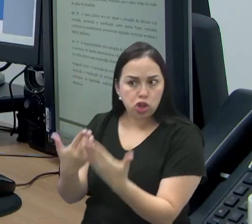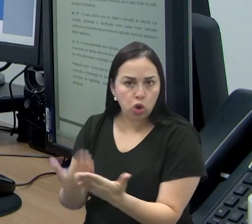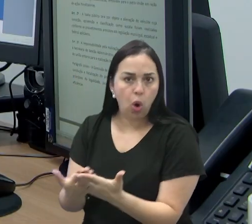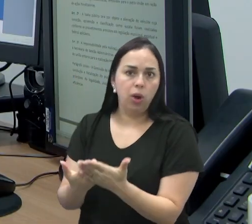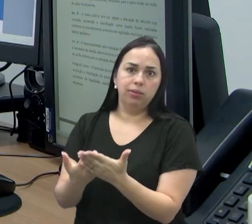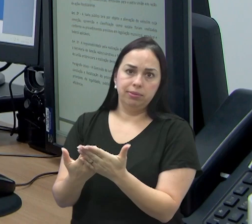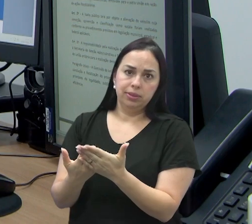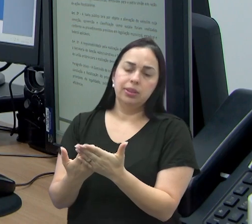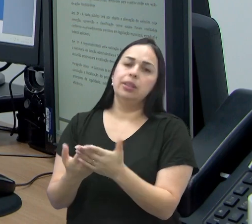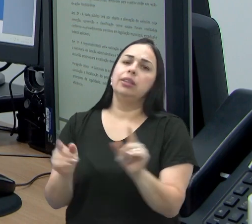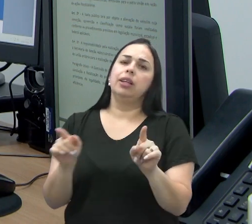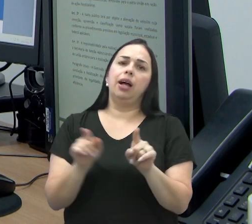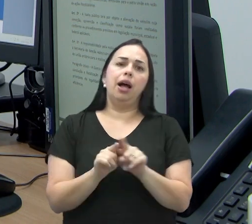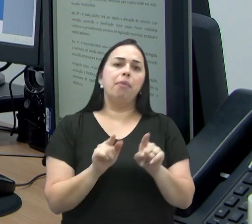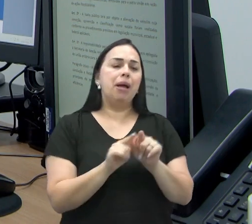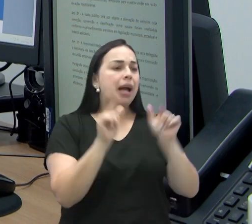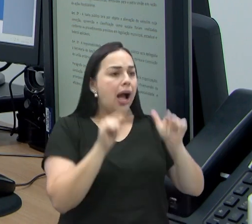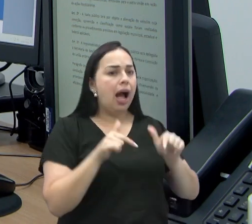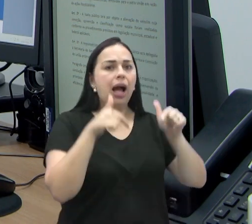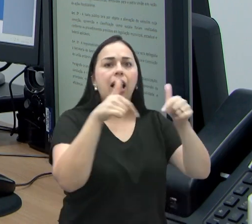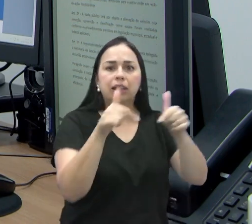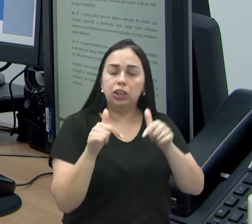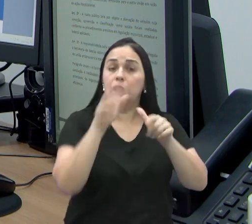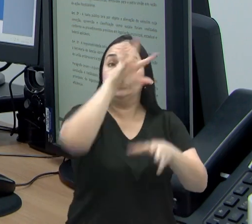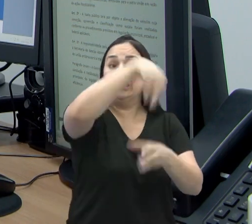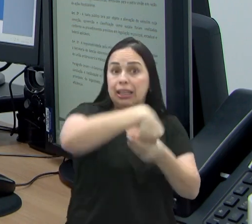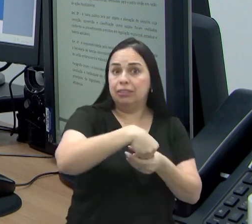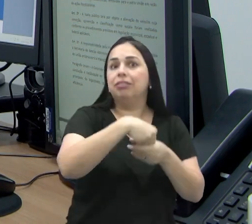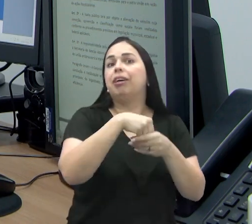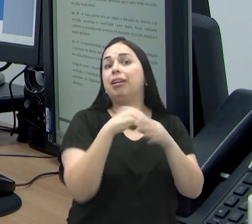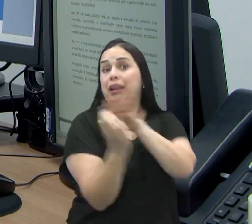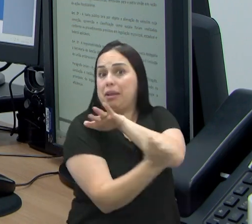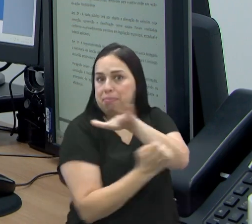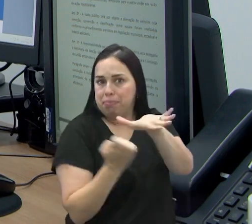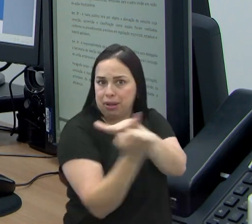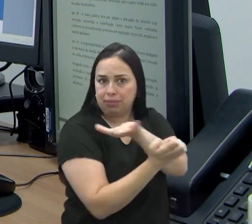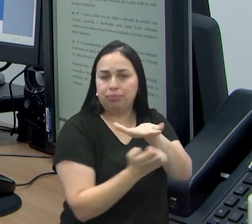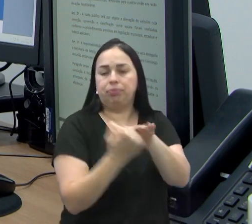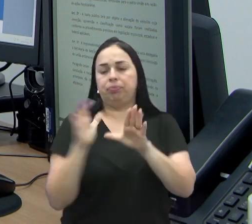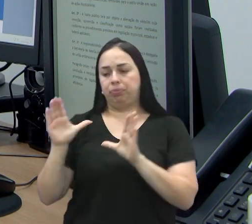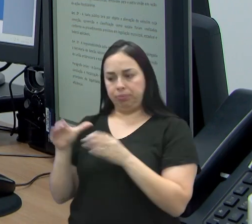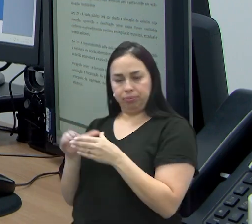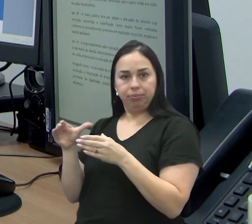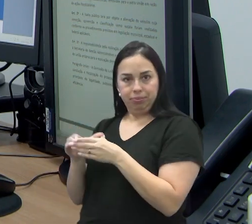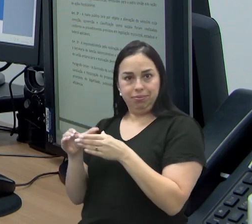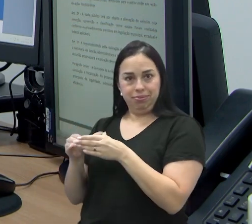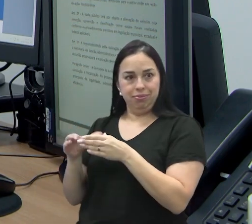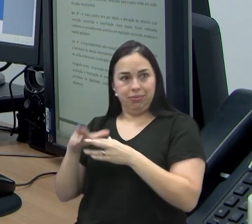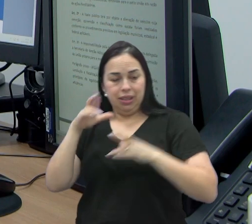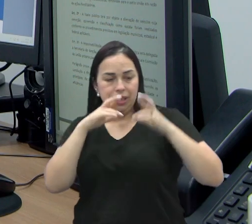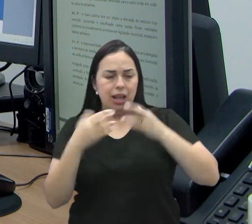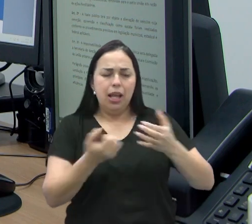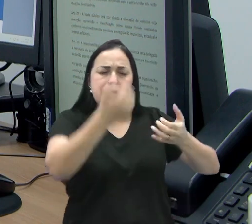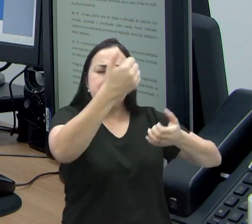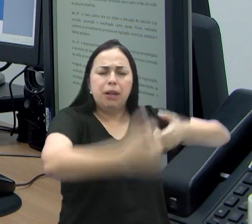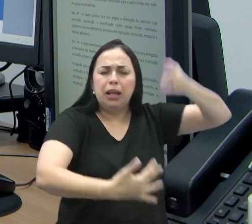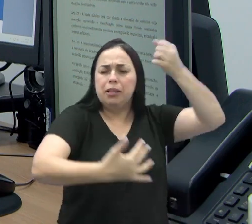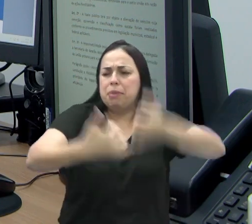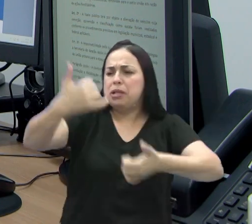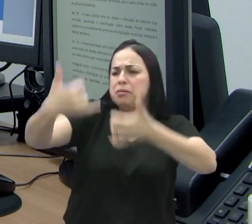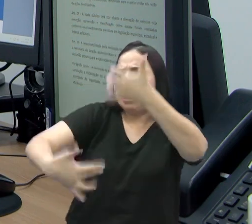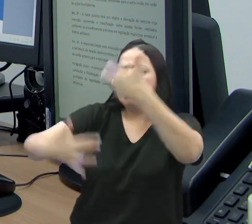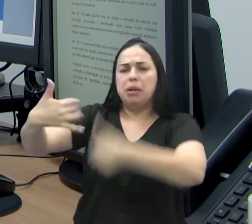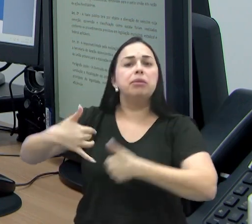escolas, faz com ações específicas em fábricas, em empresas, né? A gente leva os nossos agentes de mobilidade, eles explicam várias